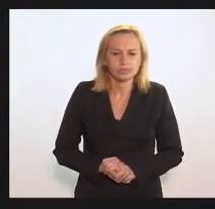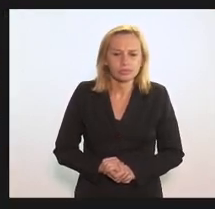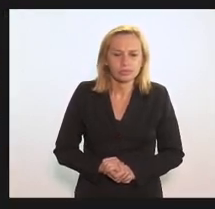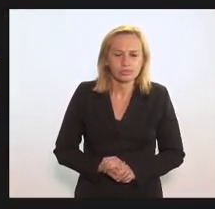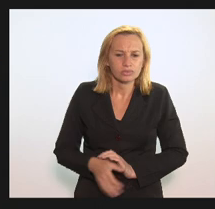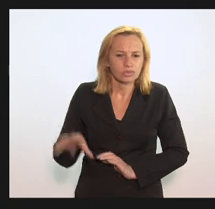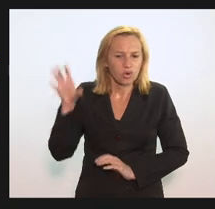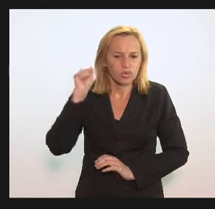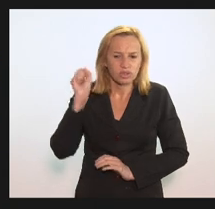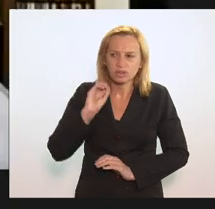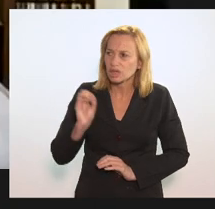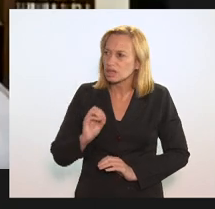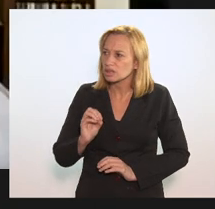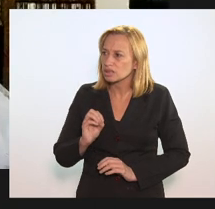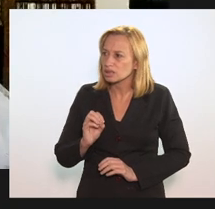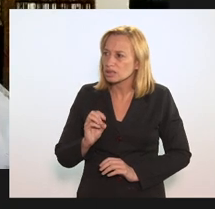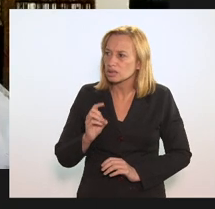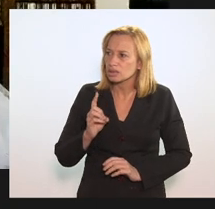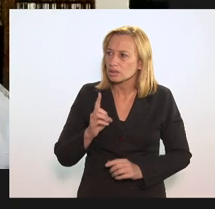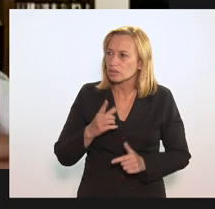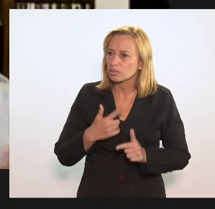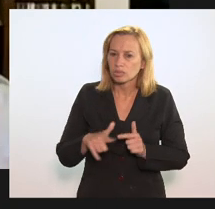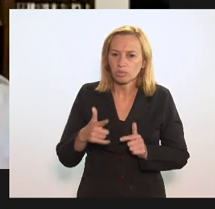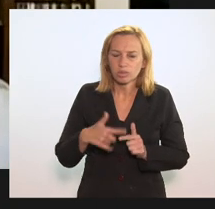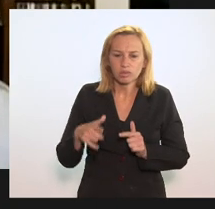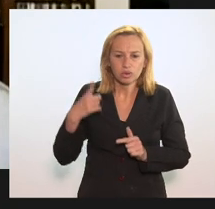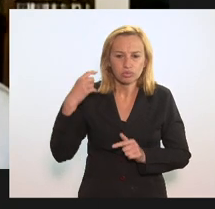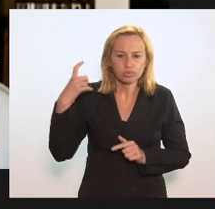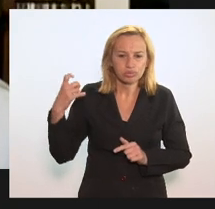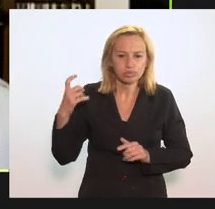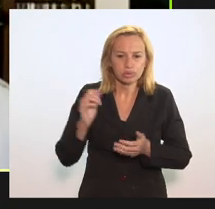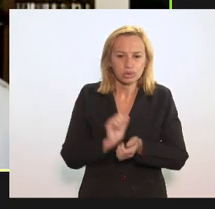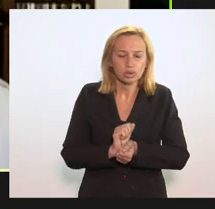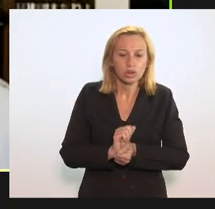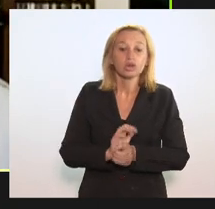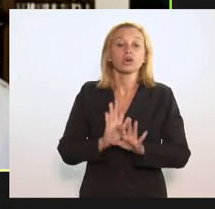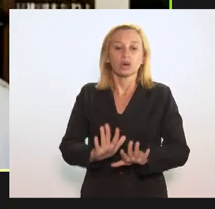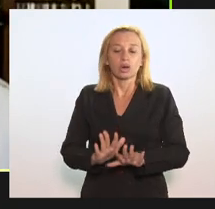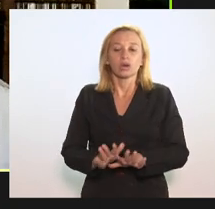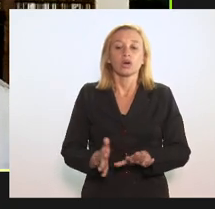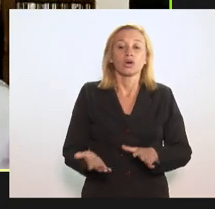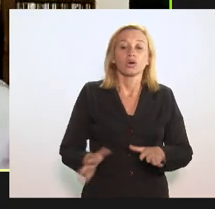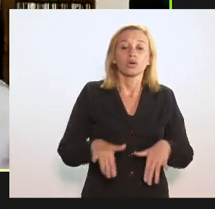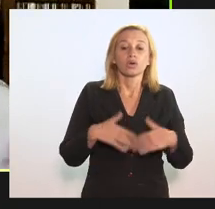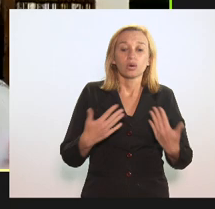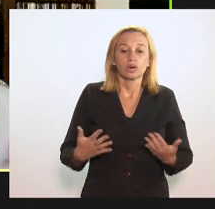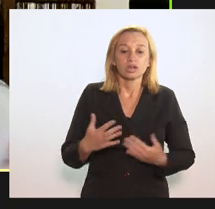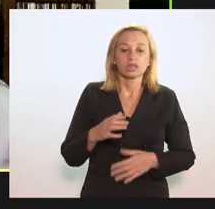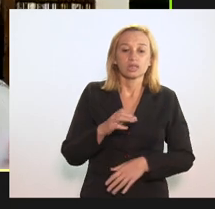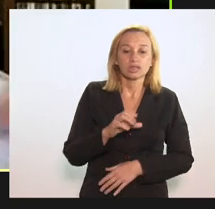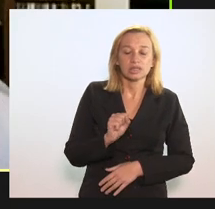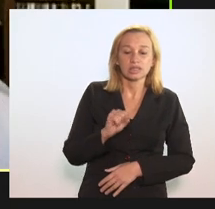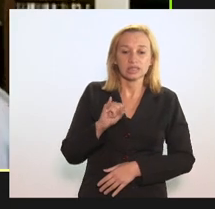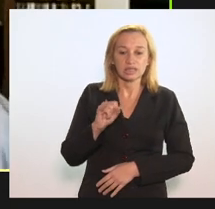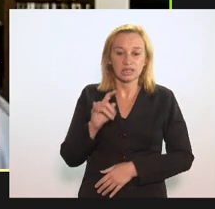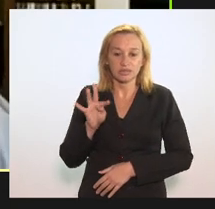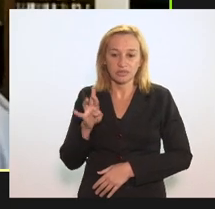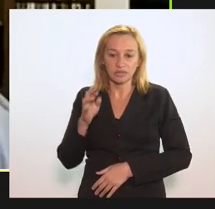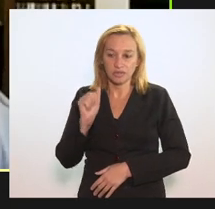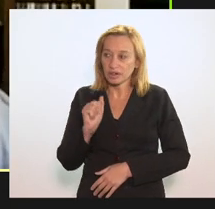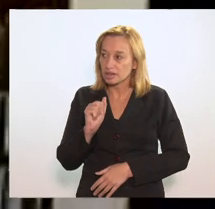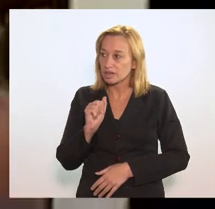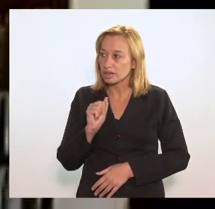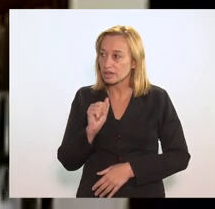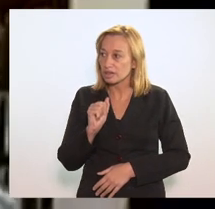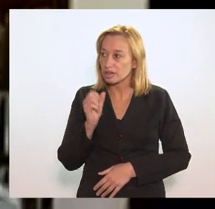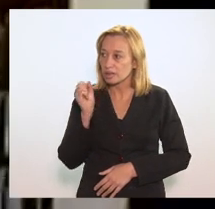vou usar. Eles vão entrar na guerra. Eles vão. Quando se alcança a cifra absurda